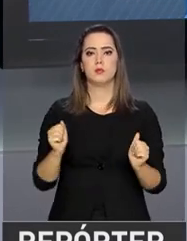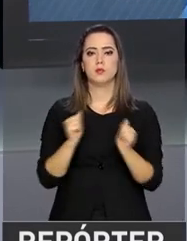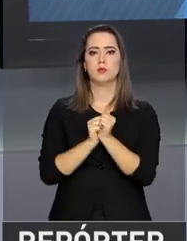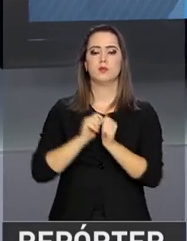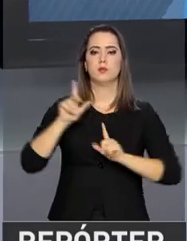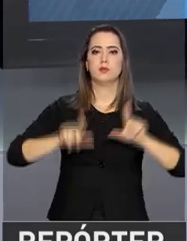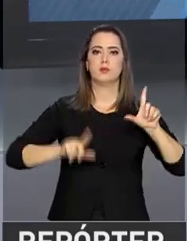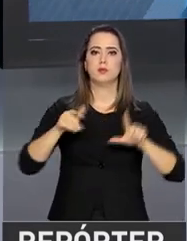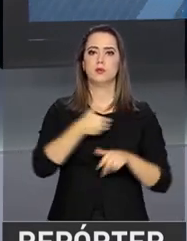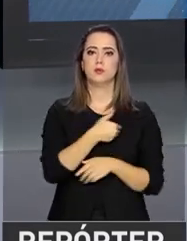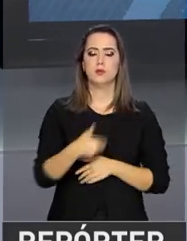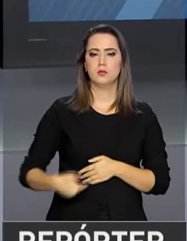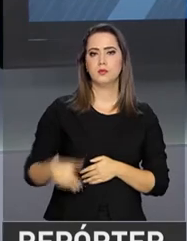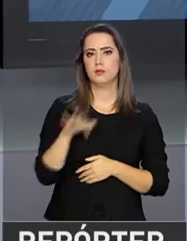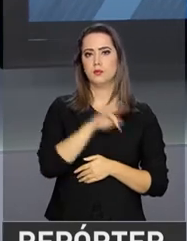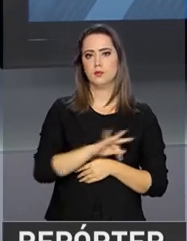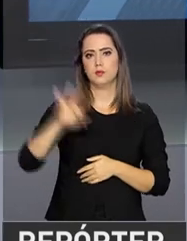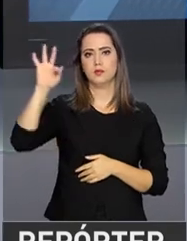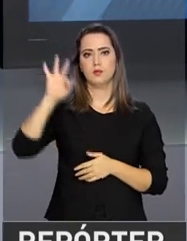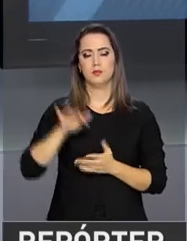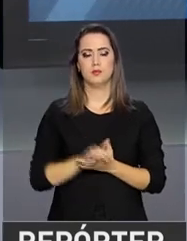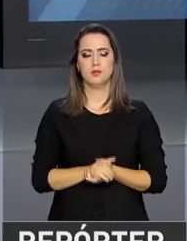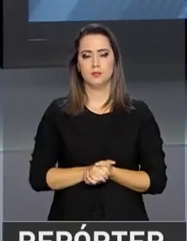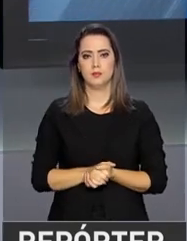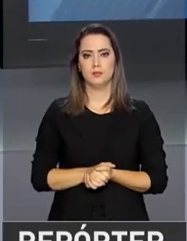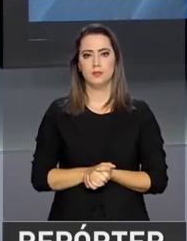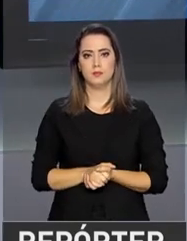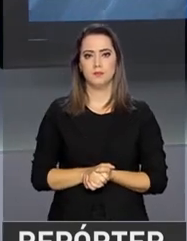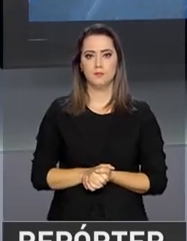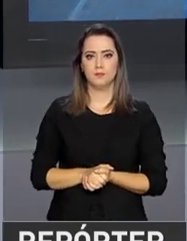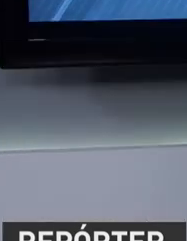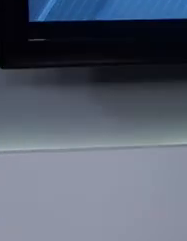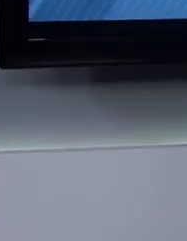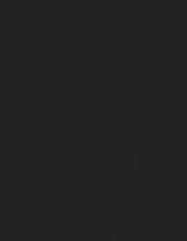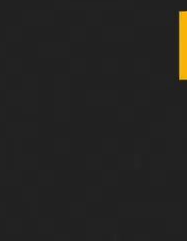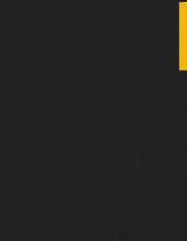você continue com a gente aqui na nbr a tv do governo federal